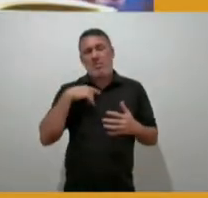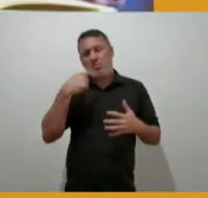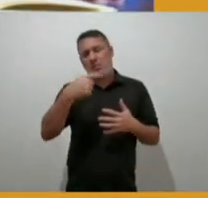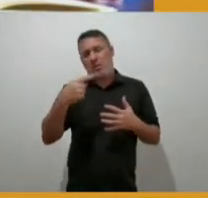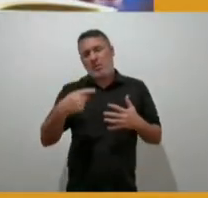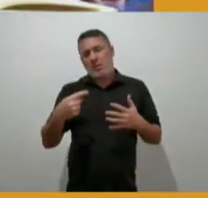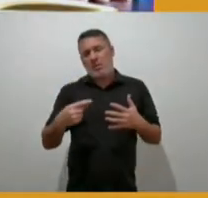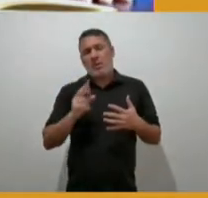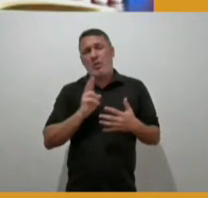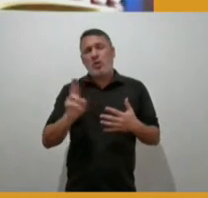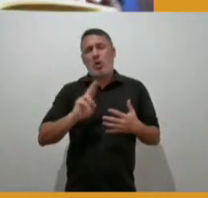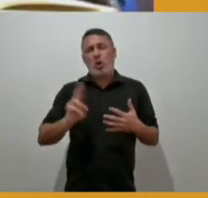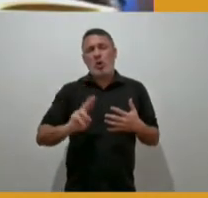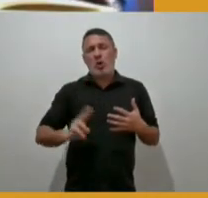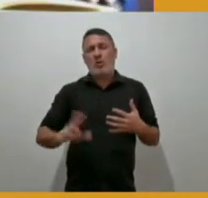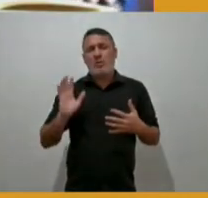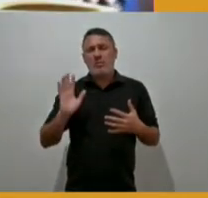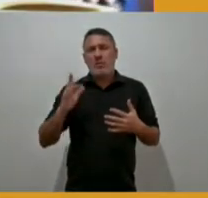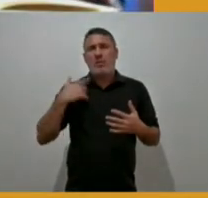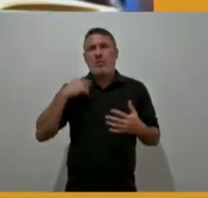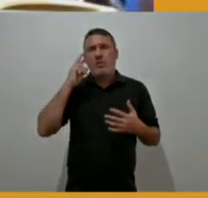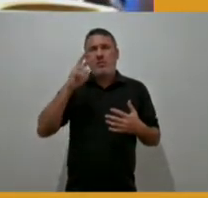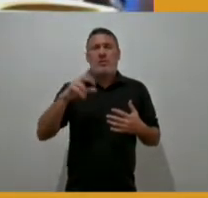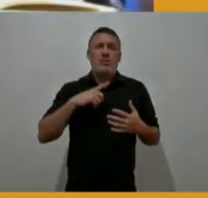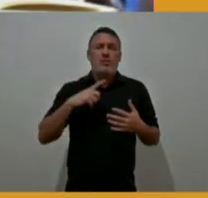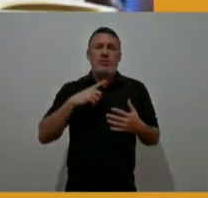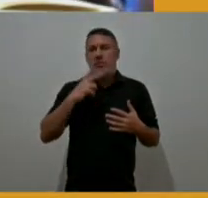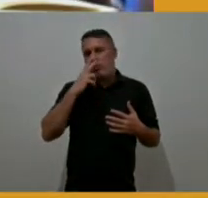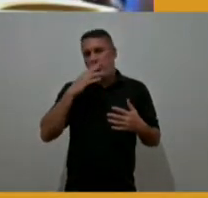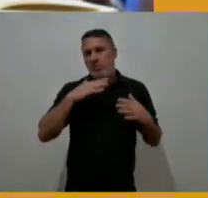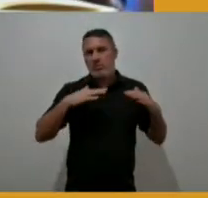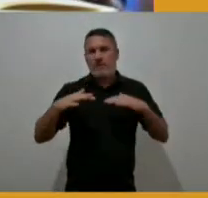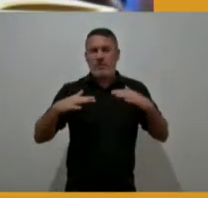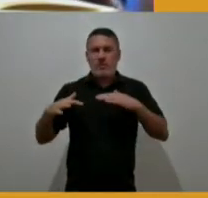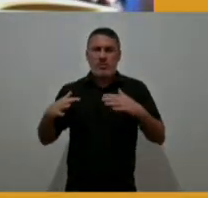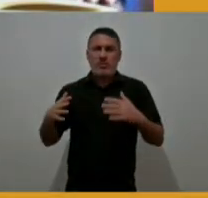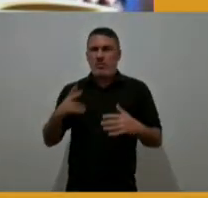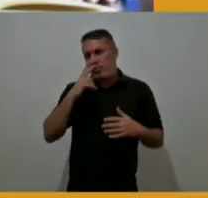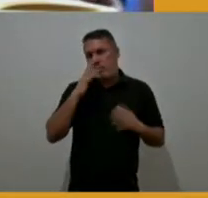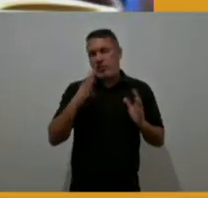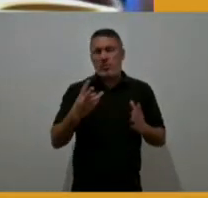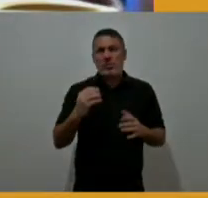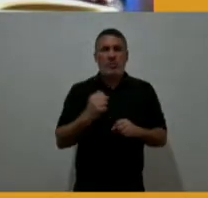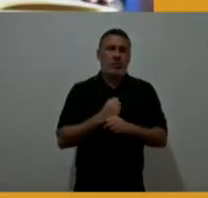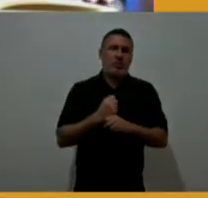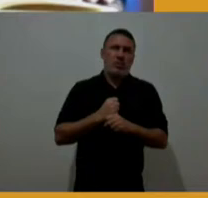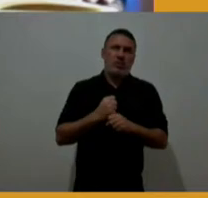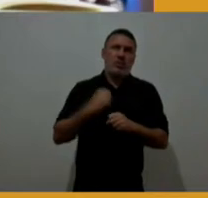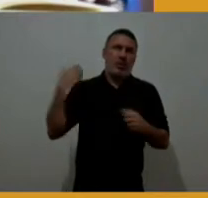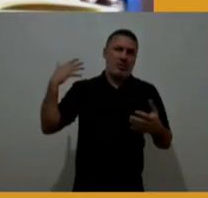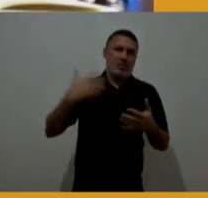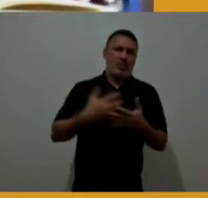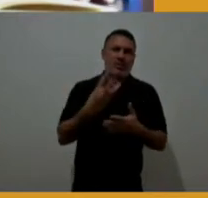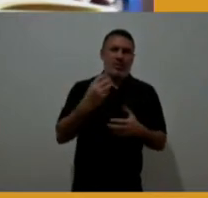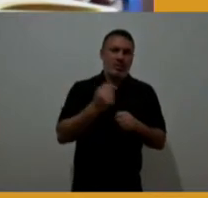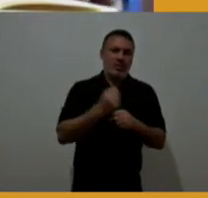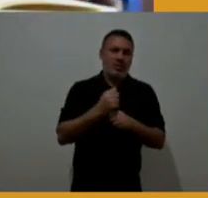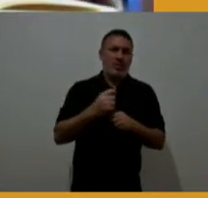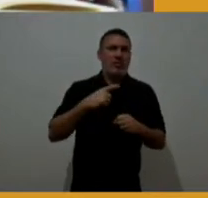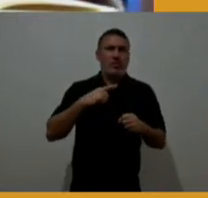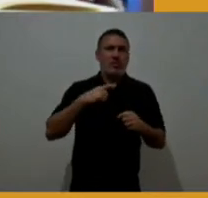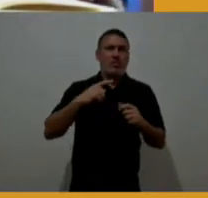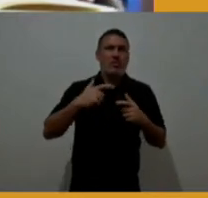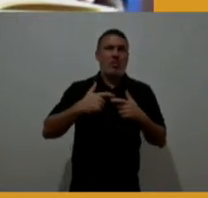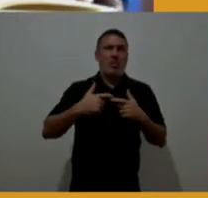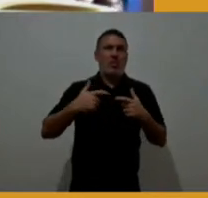mas eu vejo um movimento, nesses 30 anos para cá, crescente no estado, obviamente com